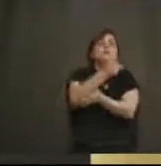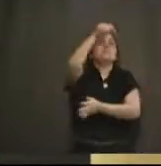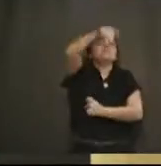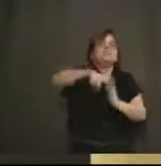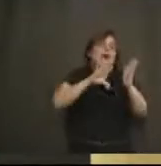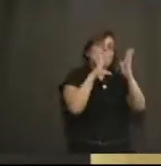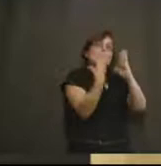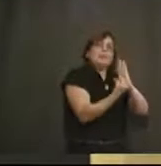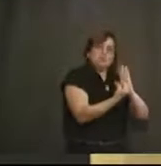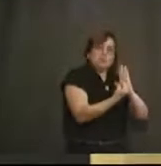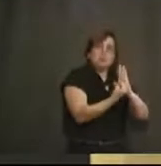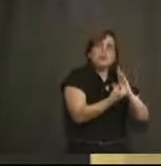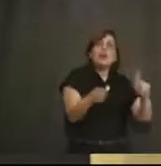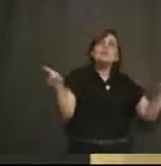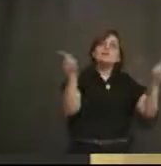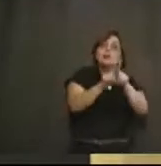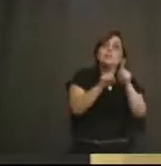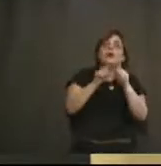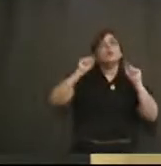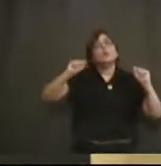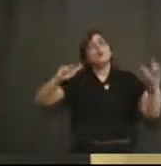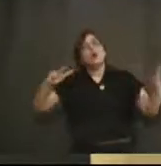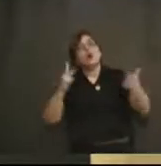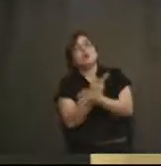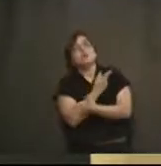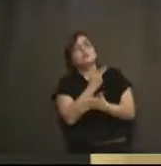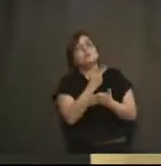a denúncia também dessa